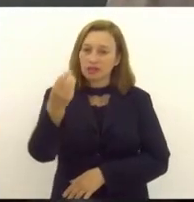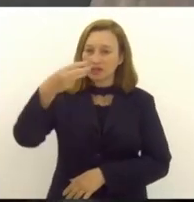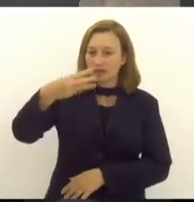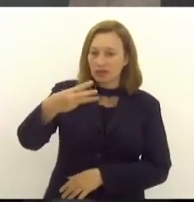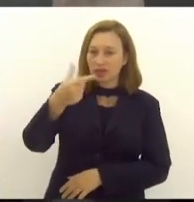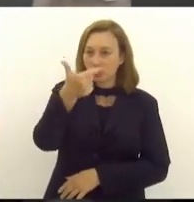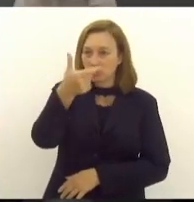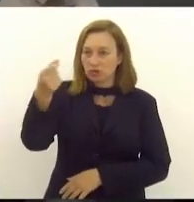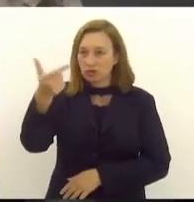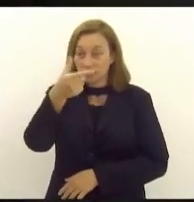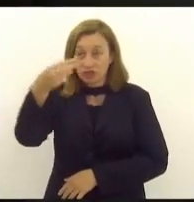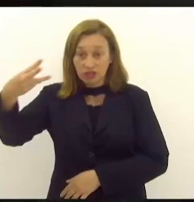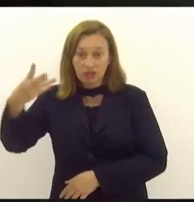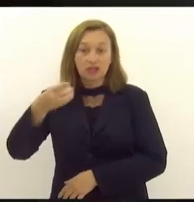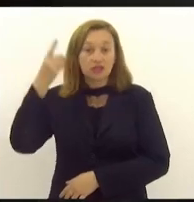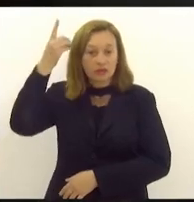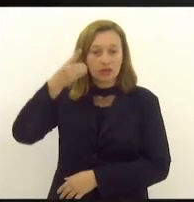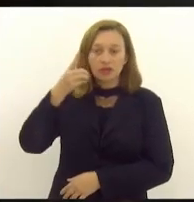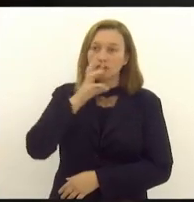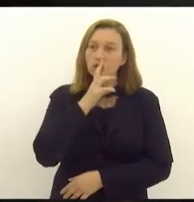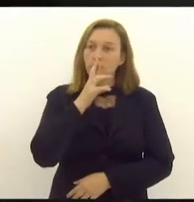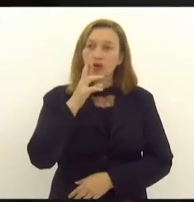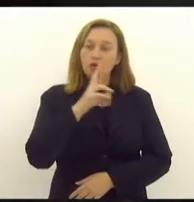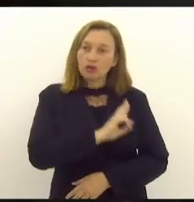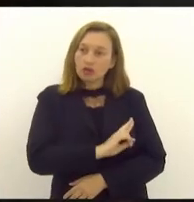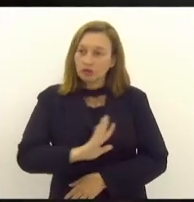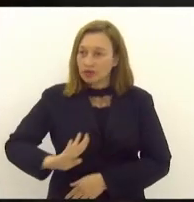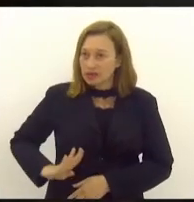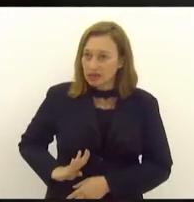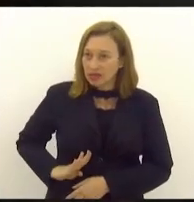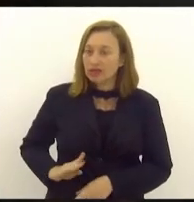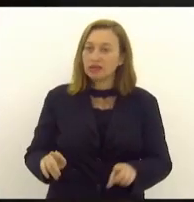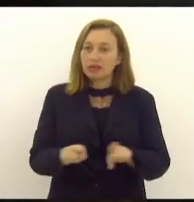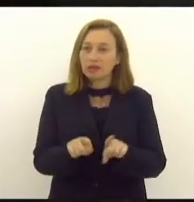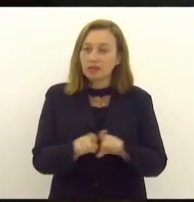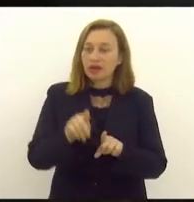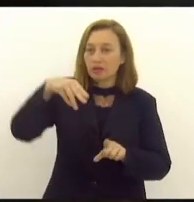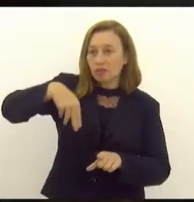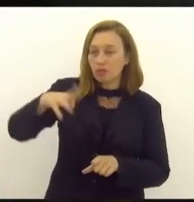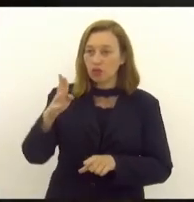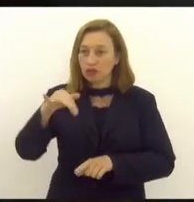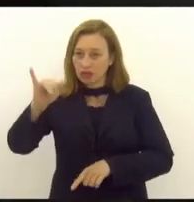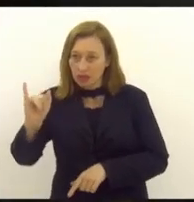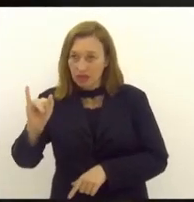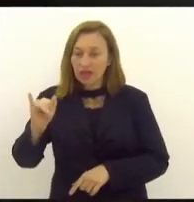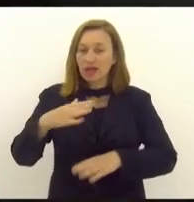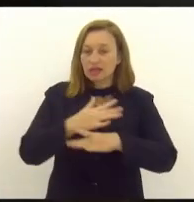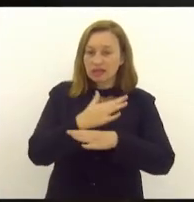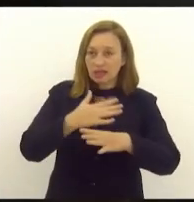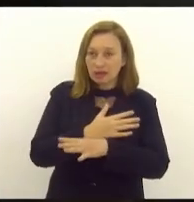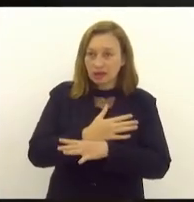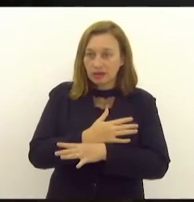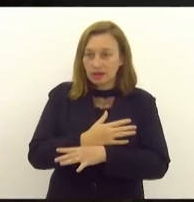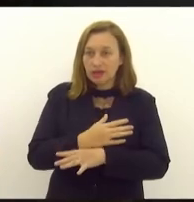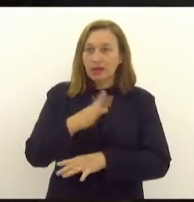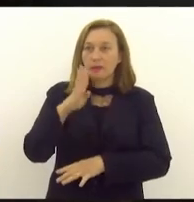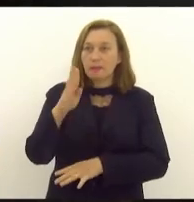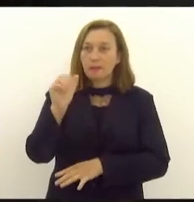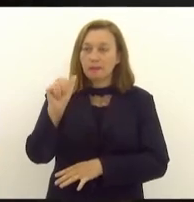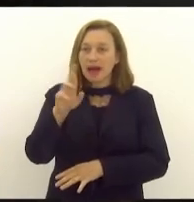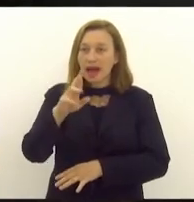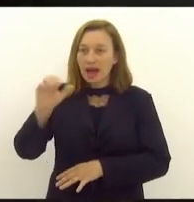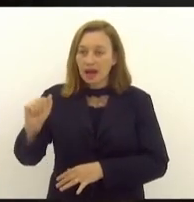1463/2023 de autoria Deputado Rodrigo Bacelar imunir Neto que atribui a cidade para de Barra do Piraí